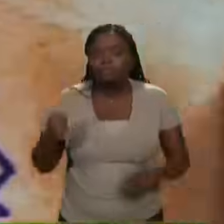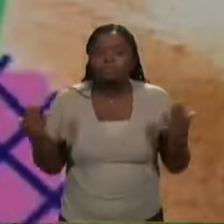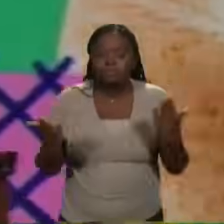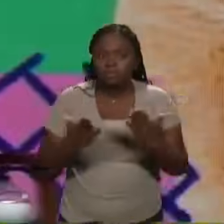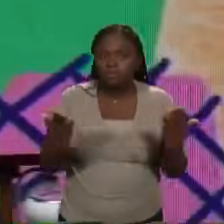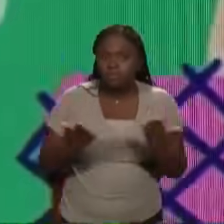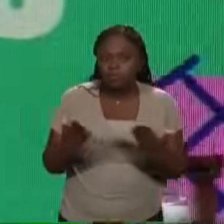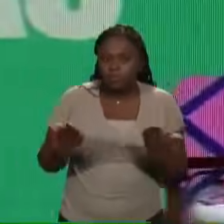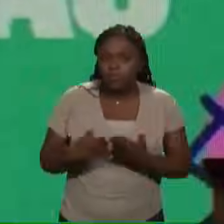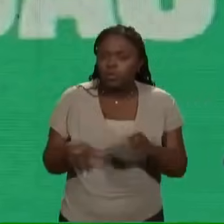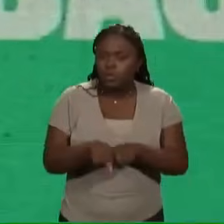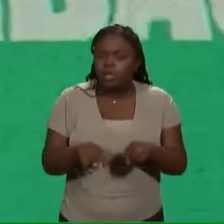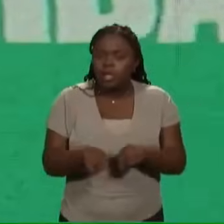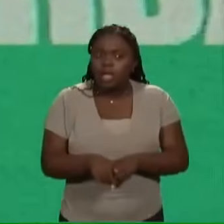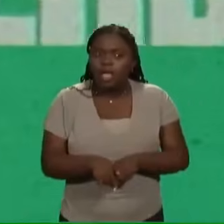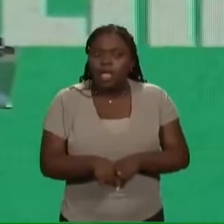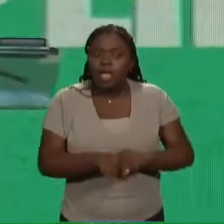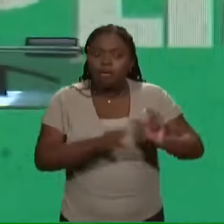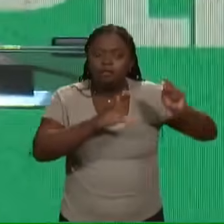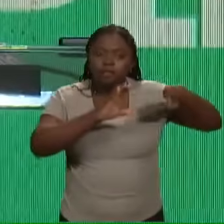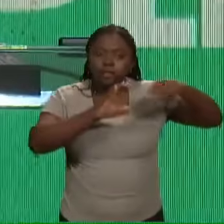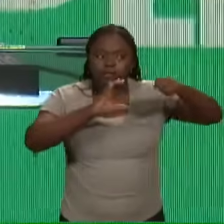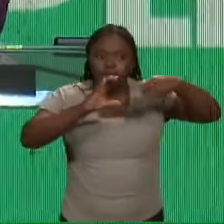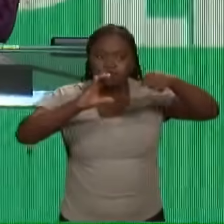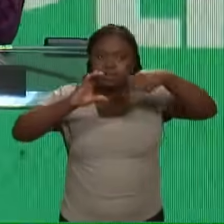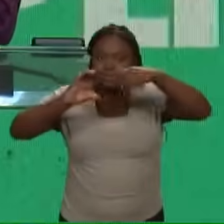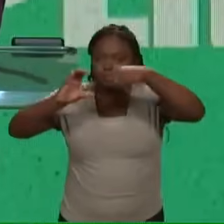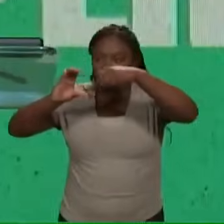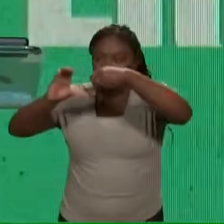estão só assistindo, não, estão assistindo e estão filmando.